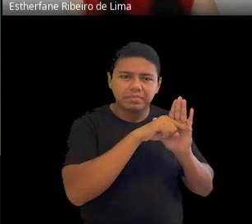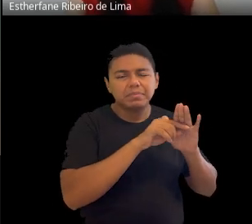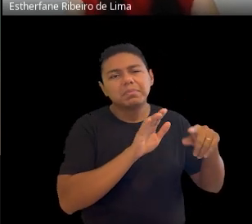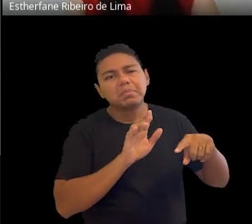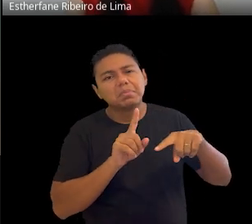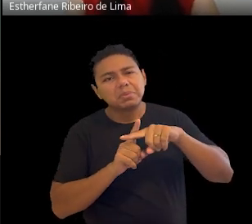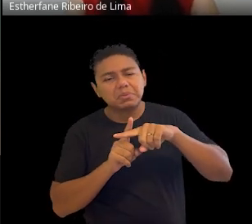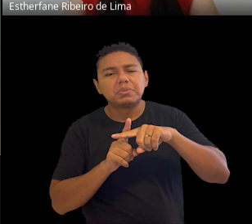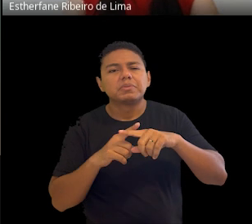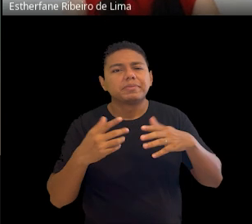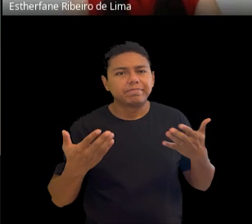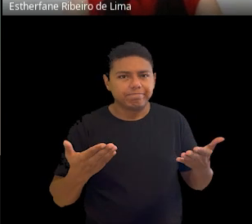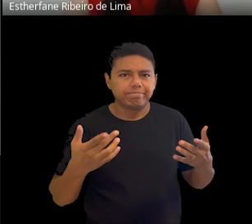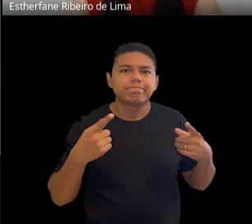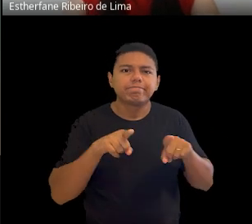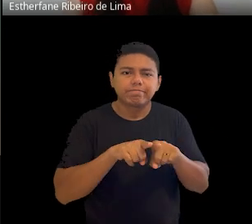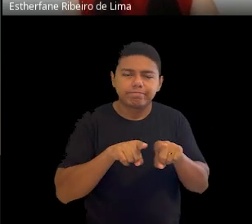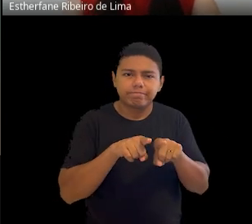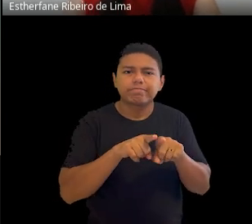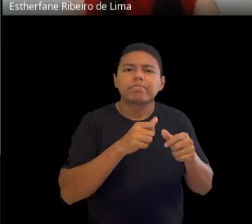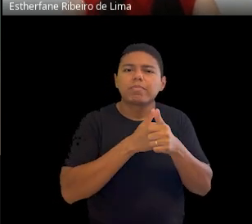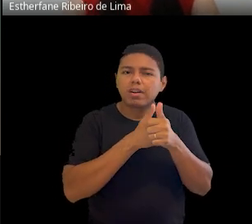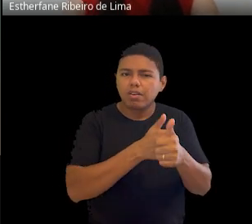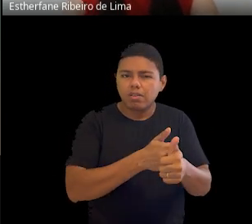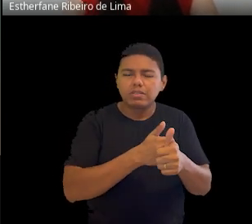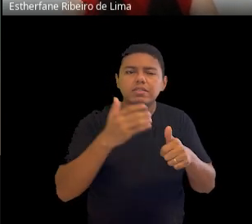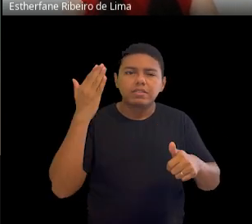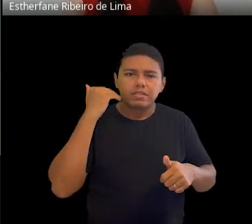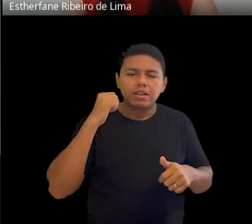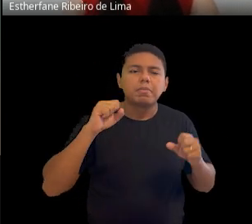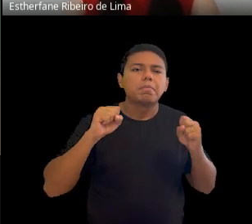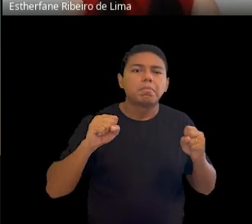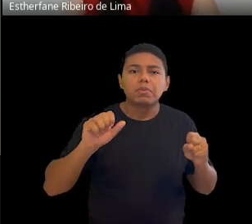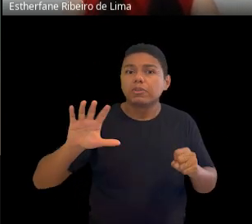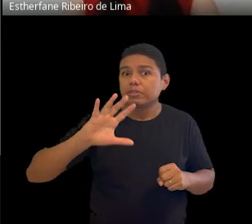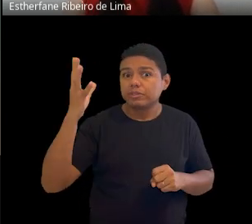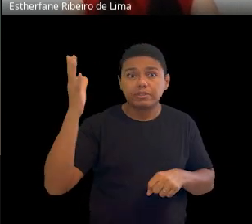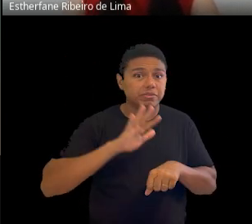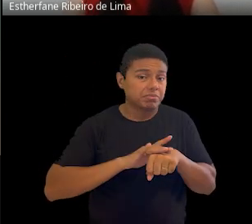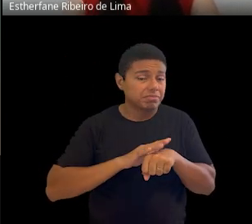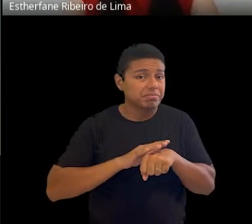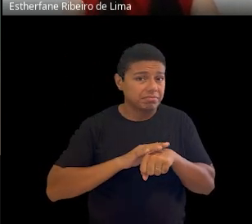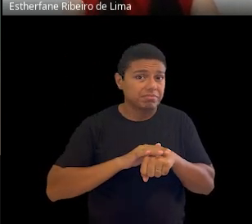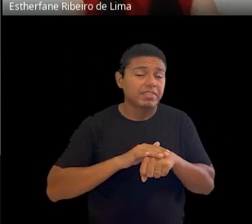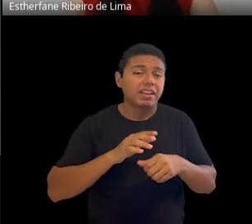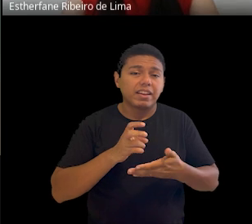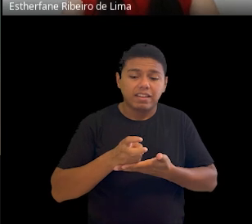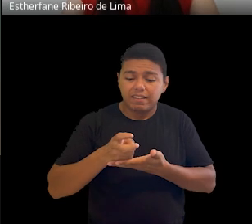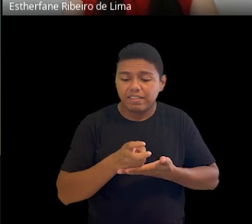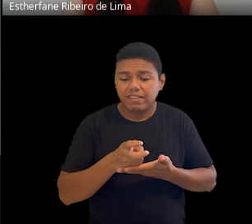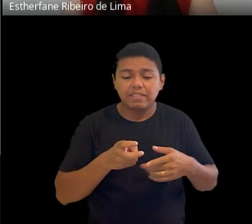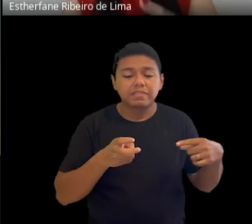negativo, para a gente poder pedir o cumbis indireto e ter esse acompanhamento, porque sabemos que pode ter uma eritroblastose fetal, aquele